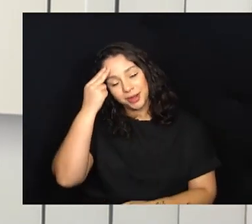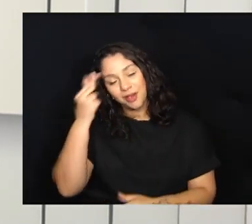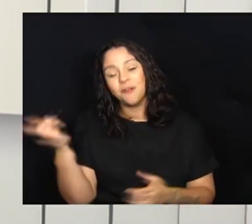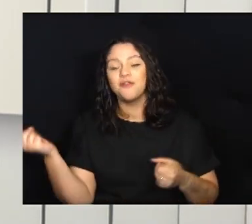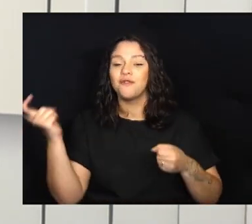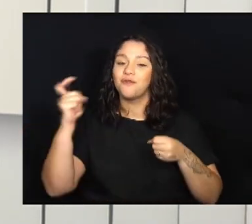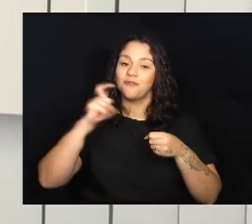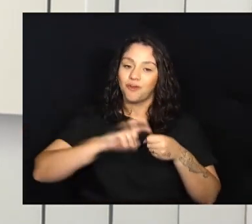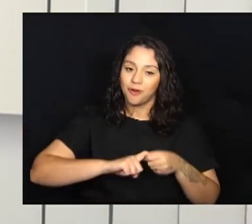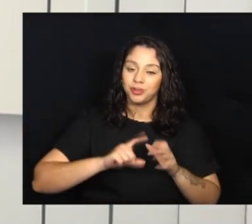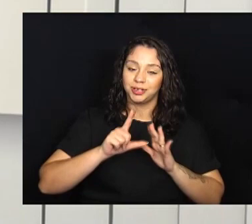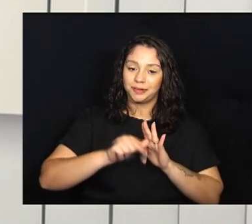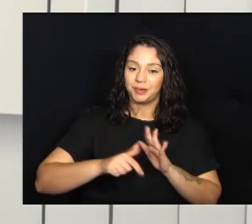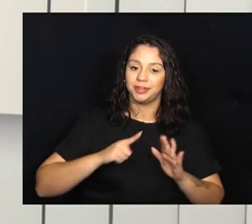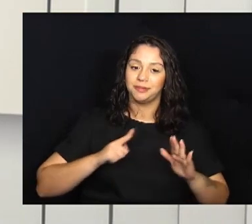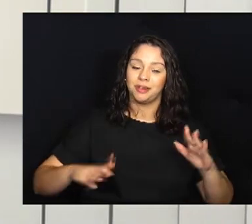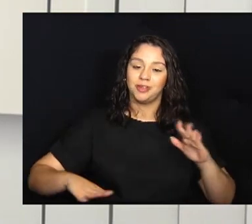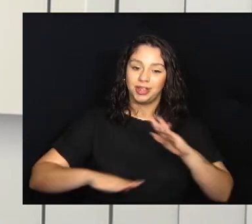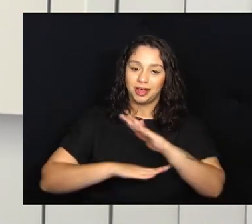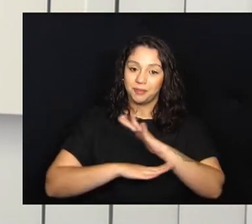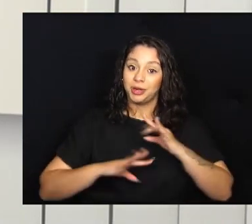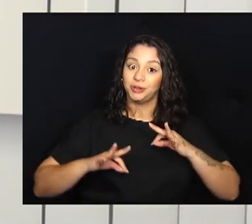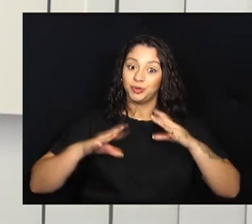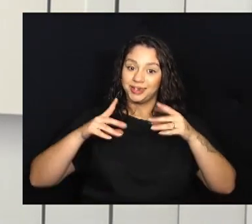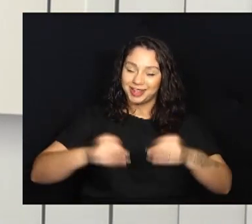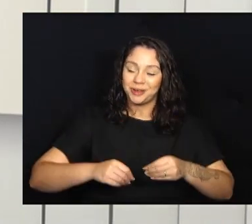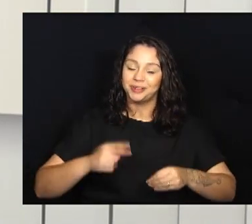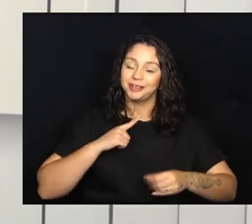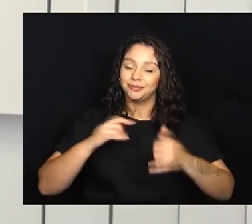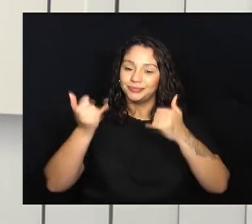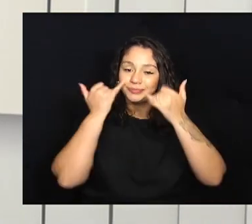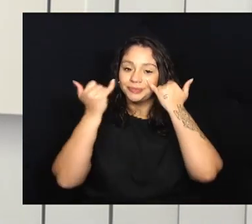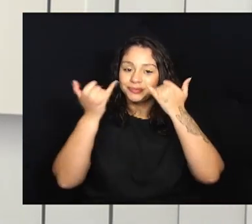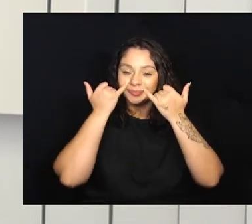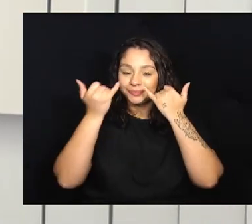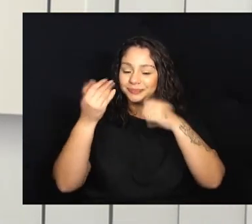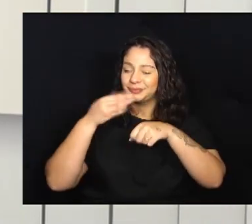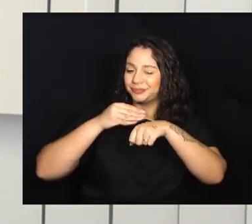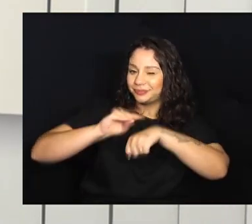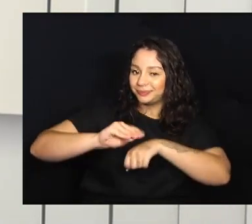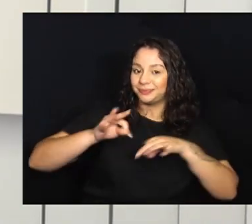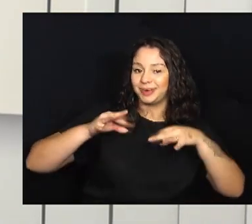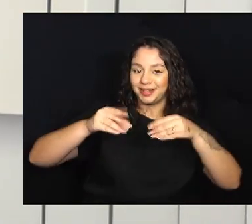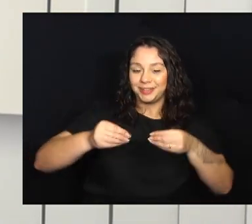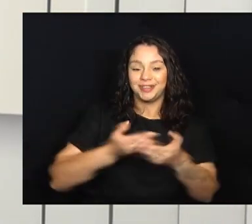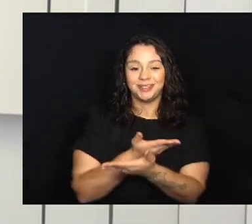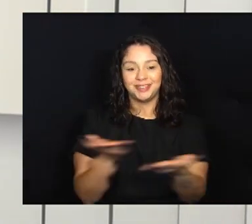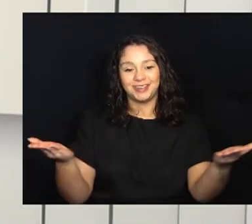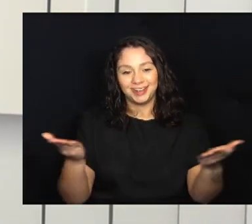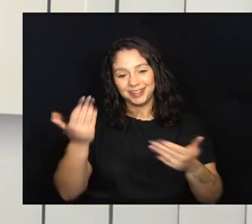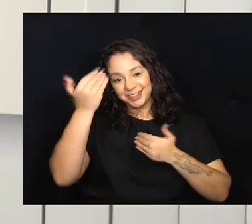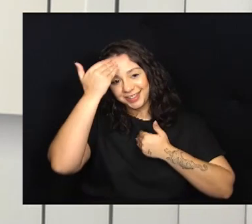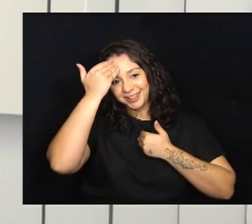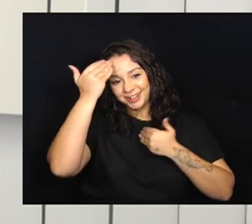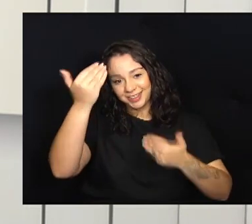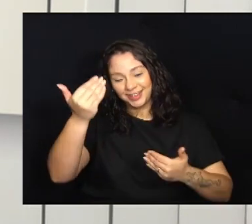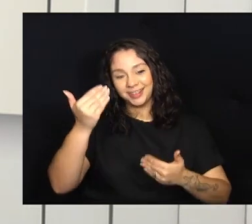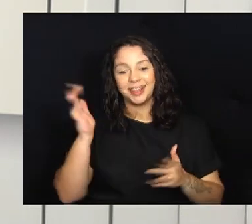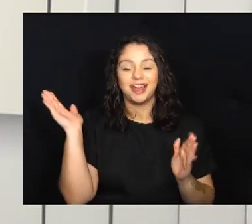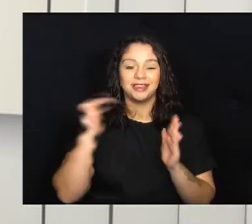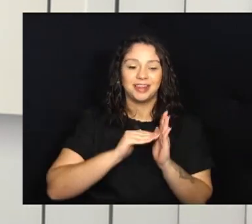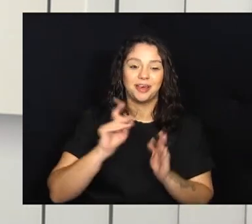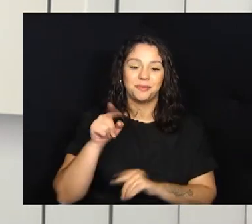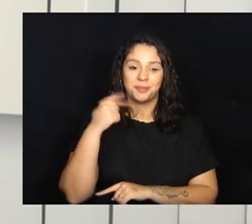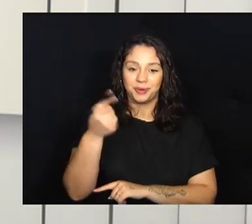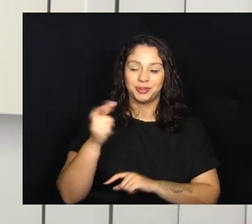Castro volta com o Câmara Total com mais notícias e informações para todo mundo. Obrigada e até o